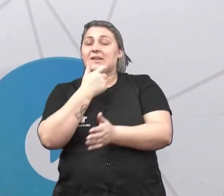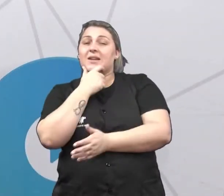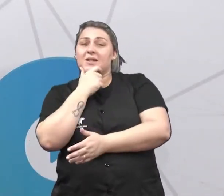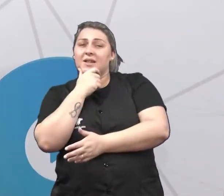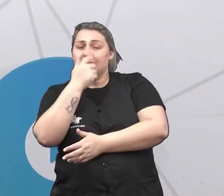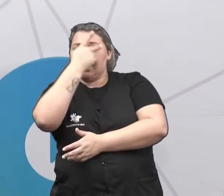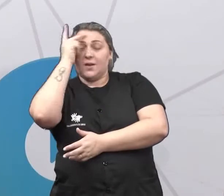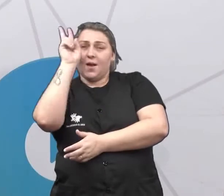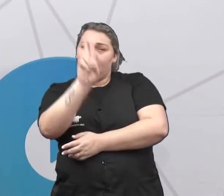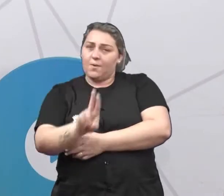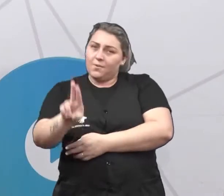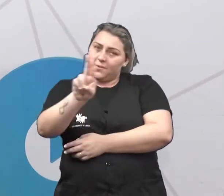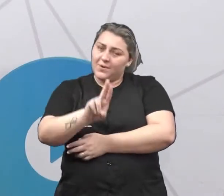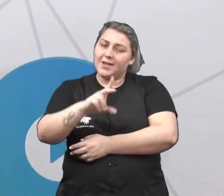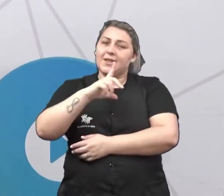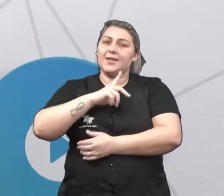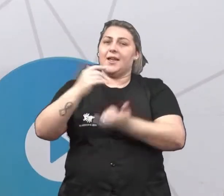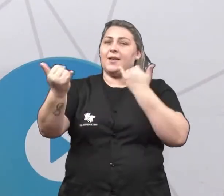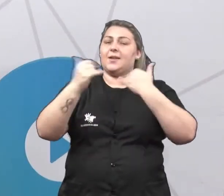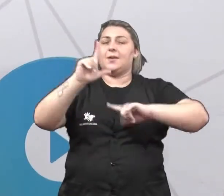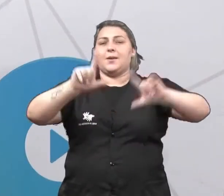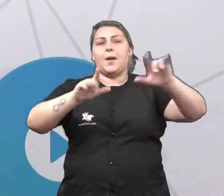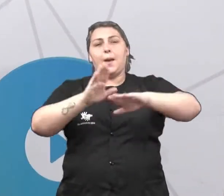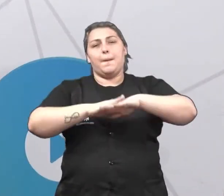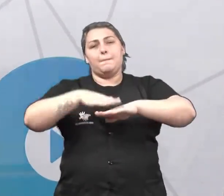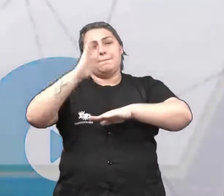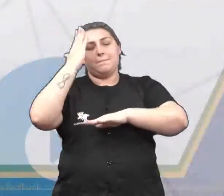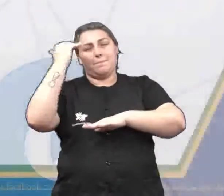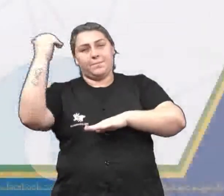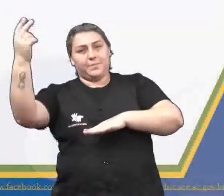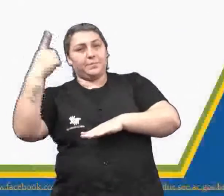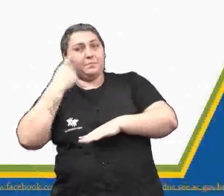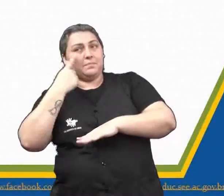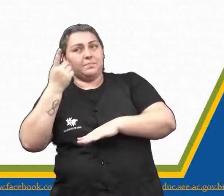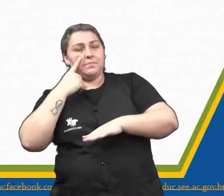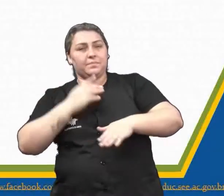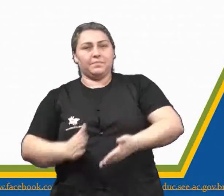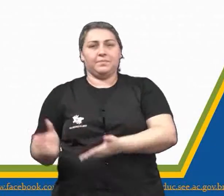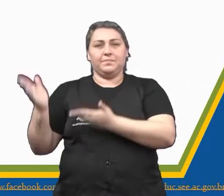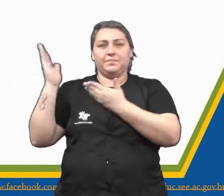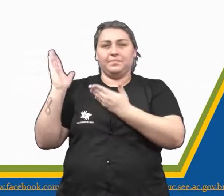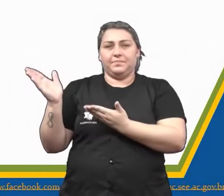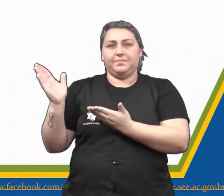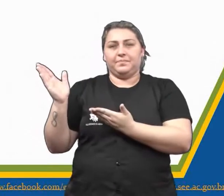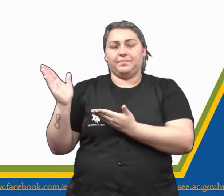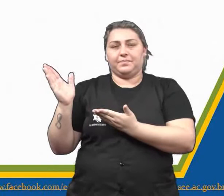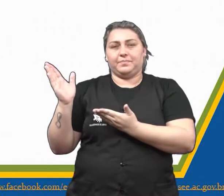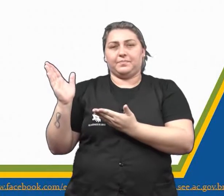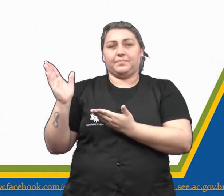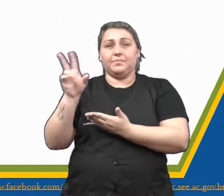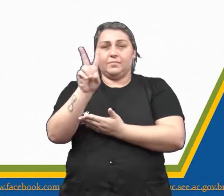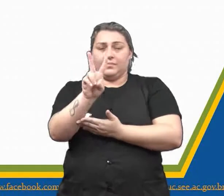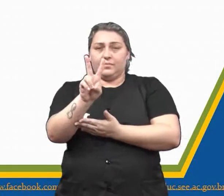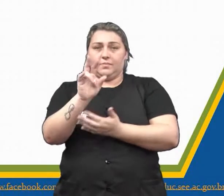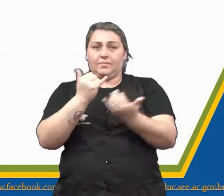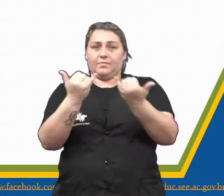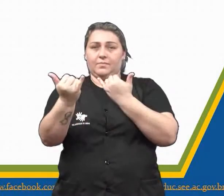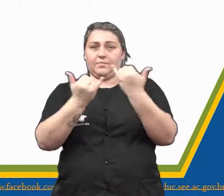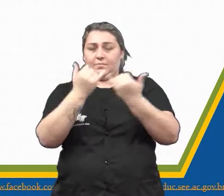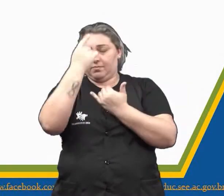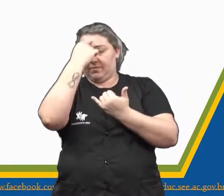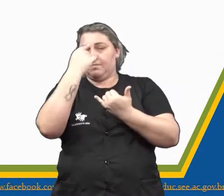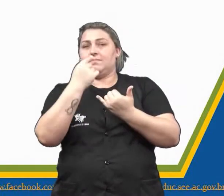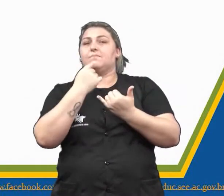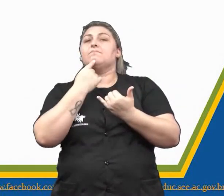no inglês? Também tem outras propagandas mais famosas, né? Observem aí na tela comigo. Nós temos aí duas propagandas para ilustrar